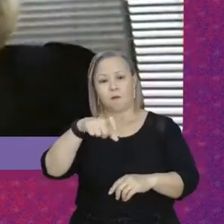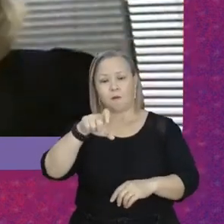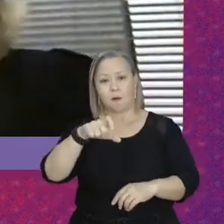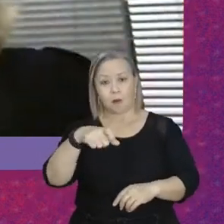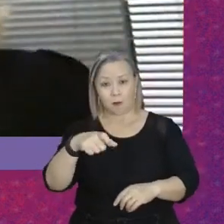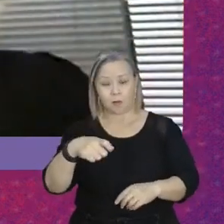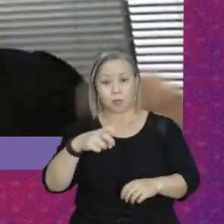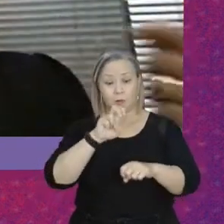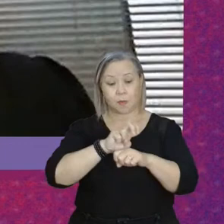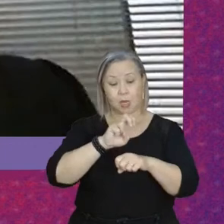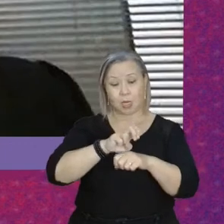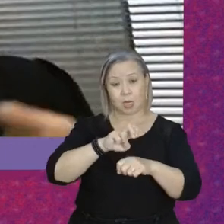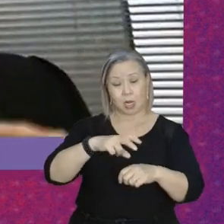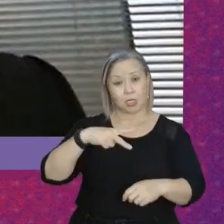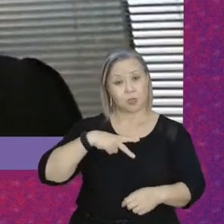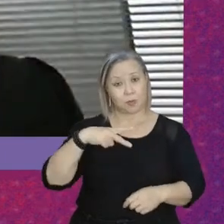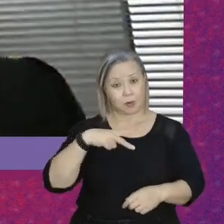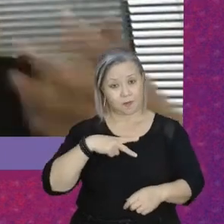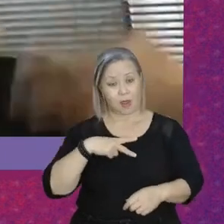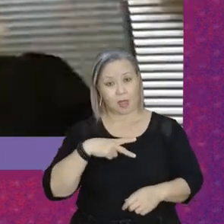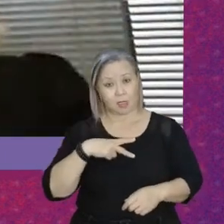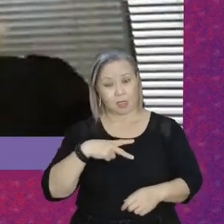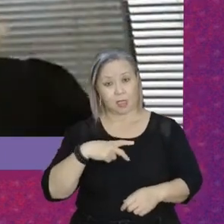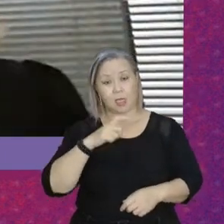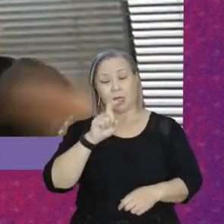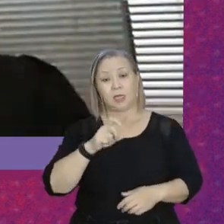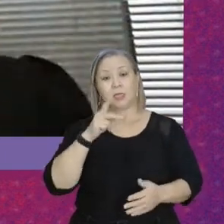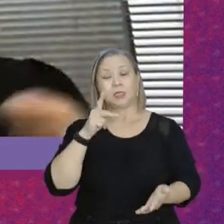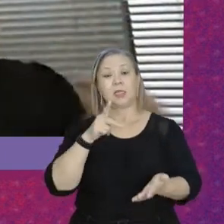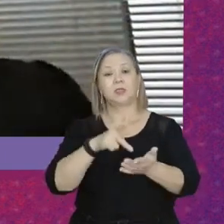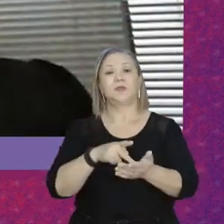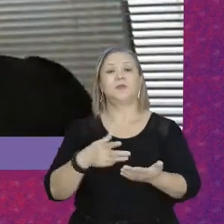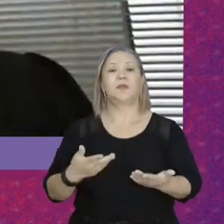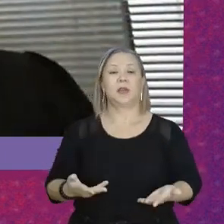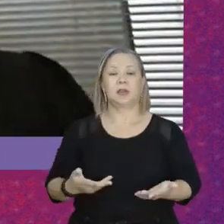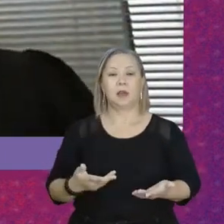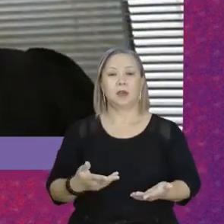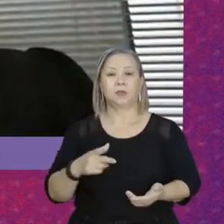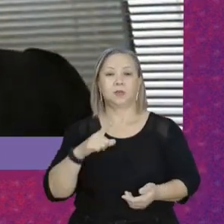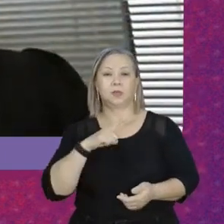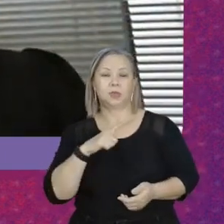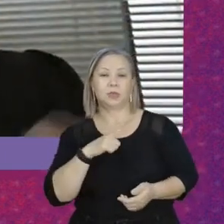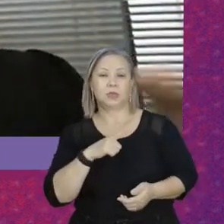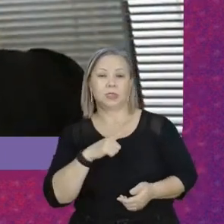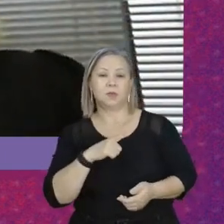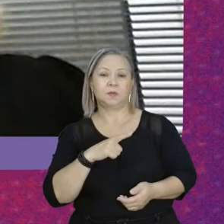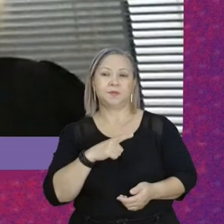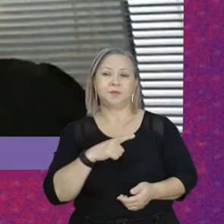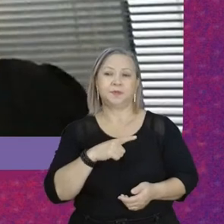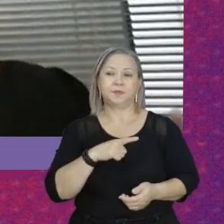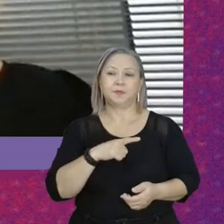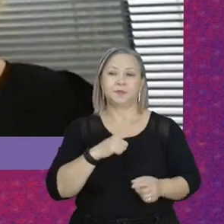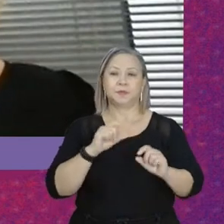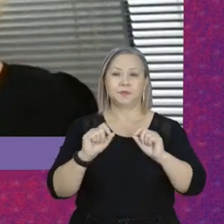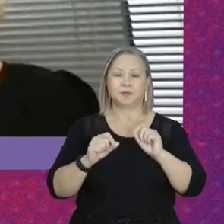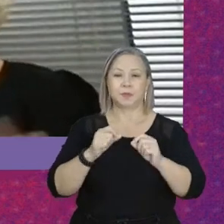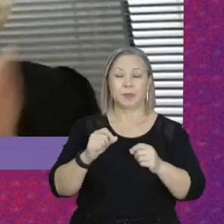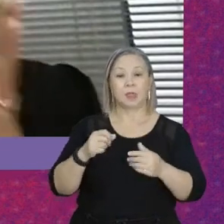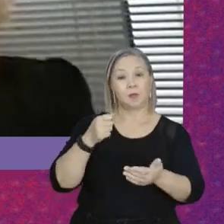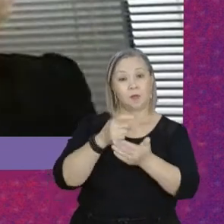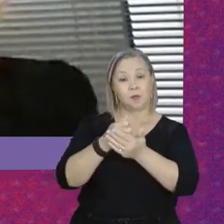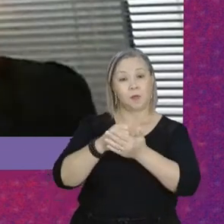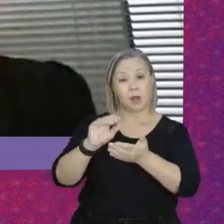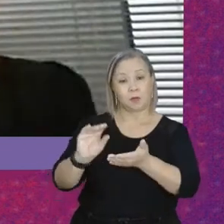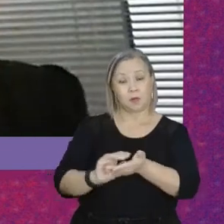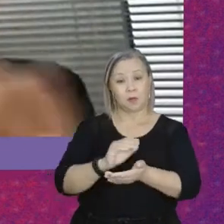creches privadas, né, sendo efetivamente, né, tendo as suas sendo pagas com recursos públicos, mas